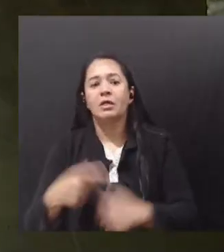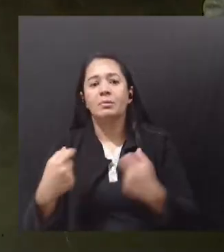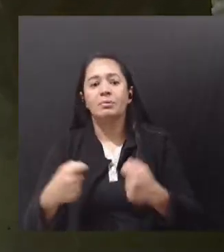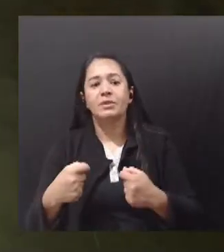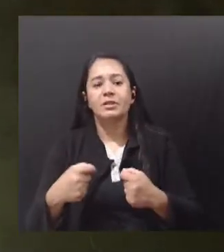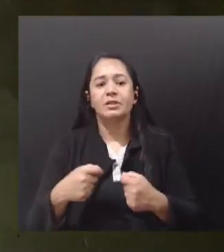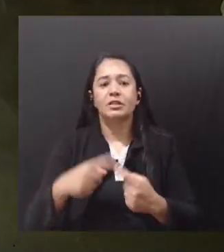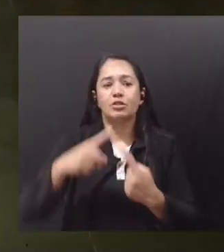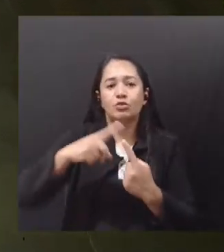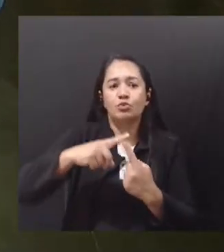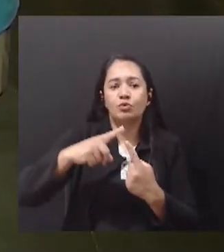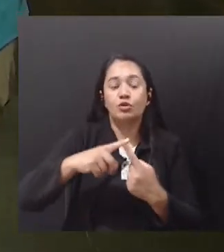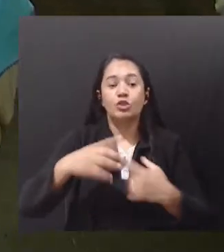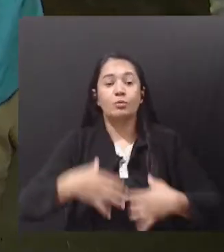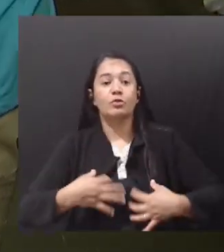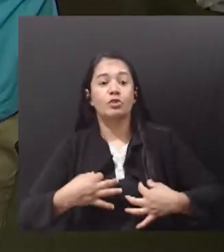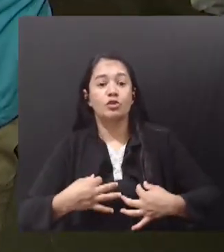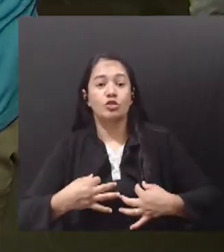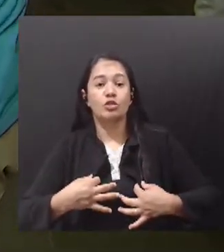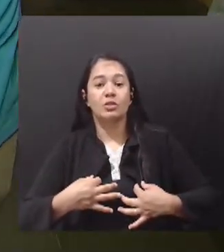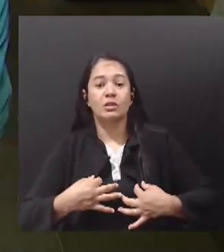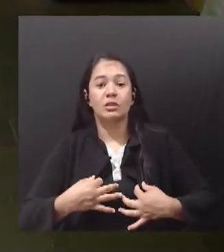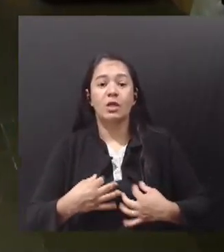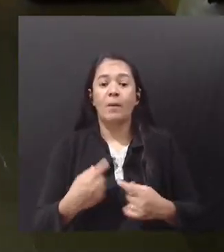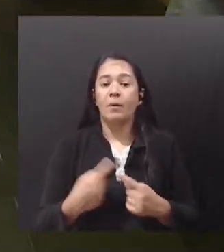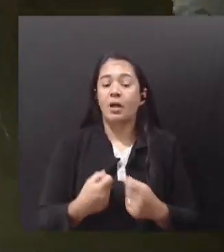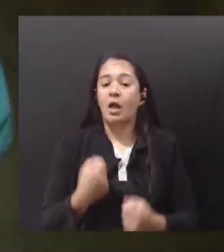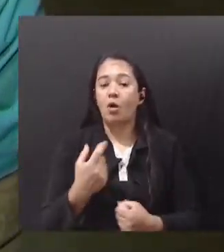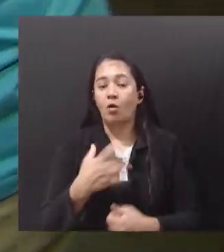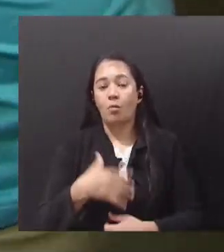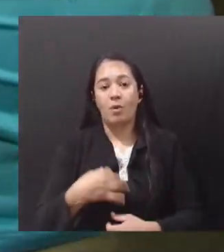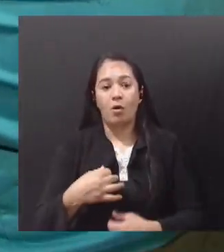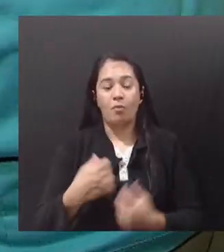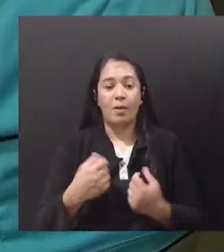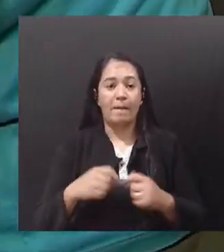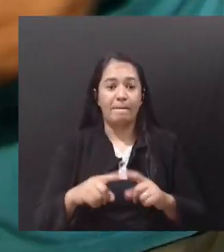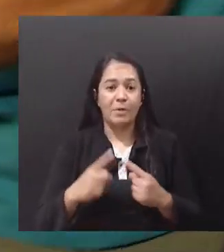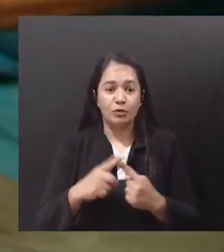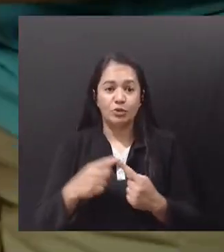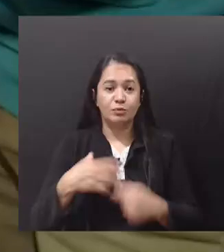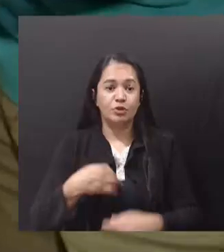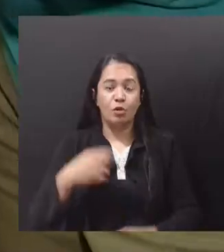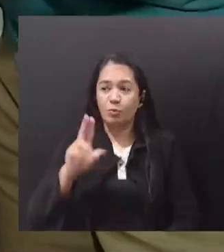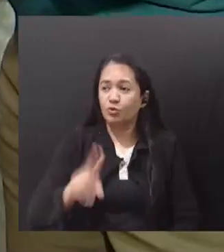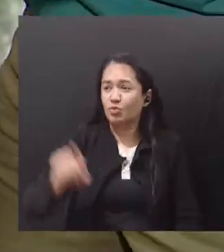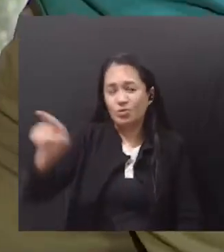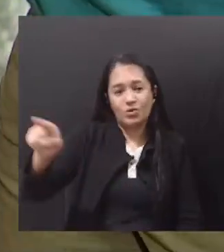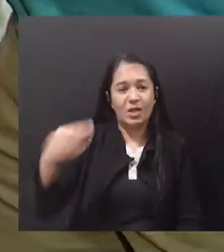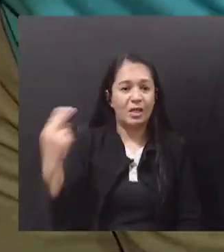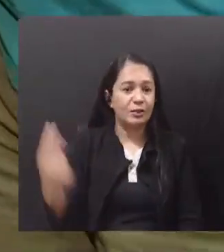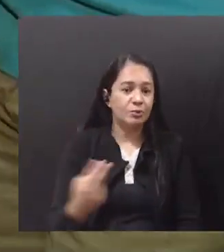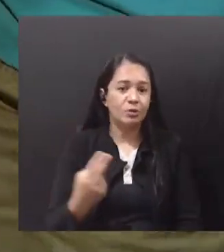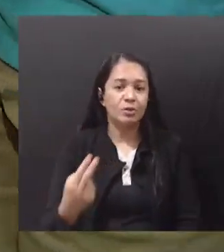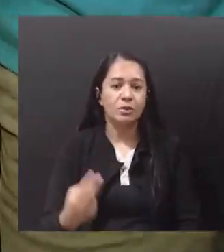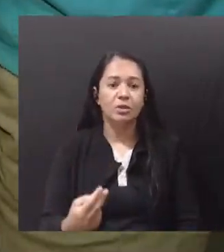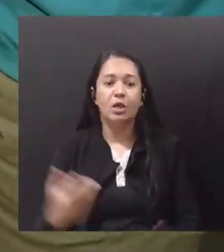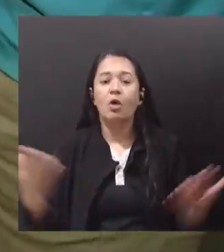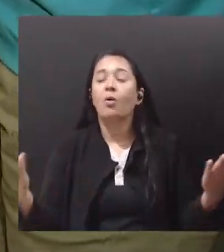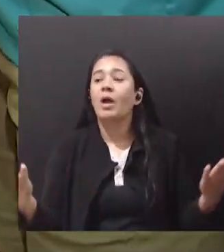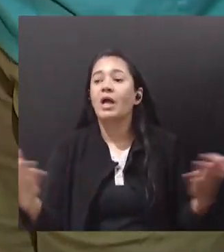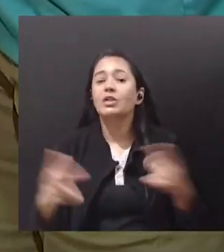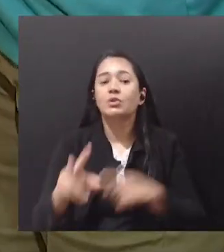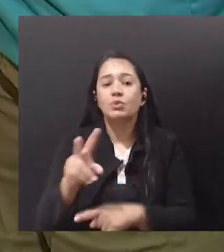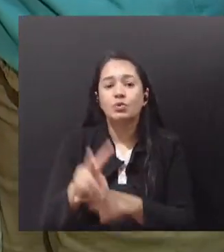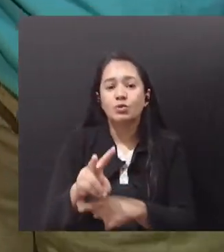de roupa, tem roupas que vêm para doação, mas esse tipo de roupa não se usa naquele local. Quais são os cuidados